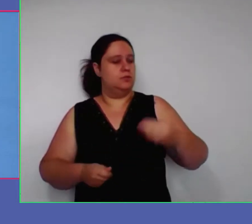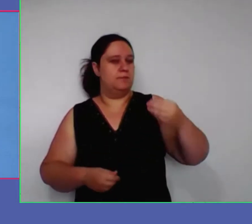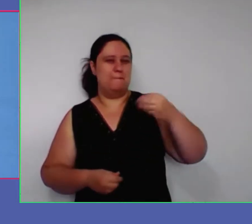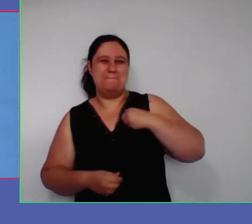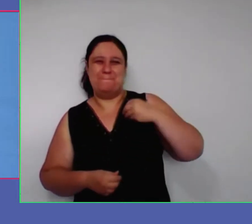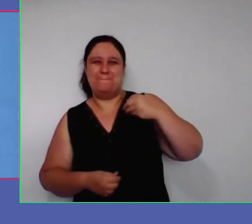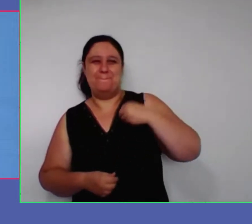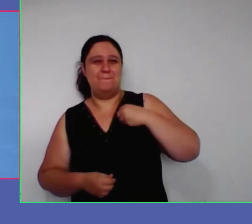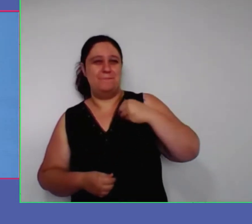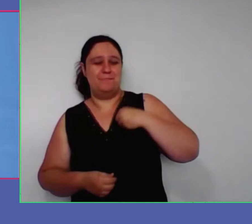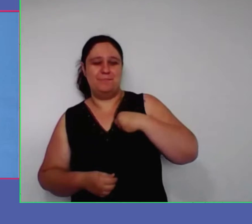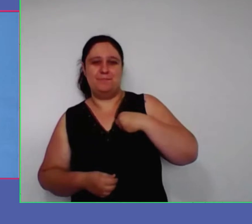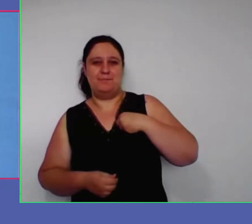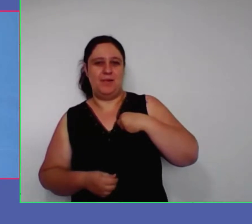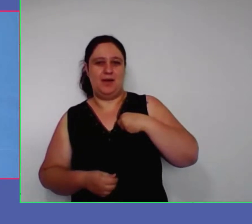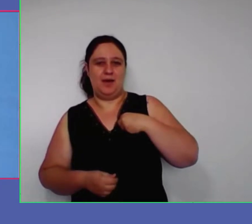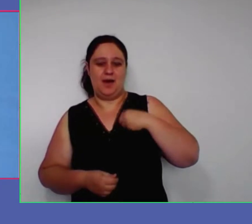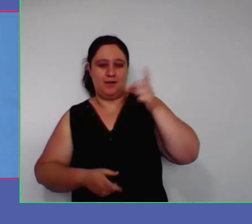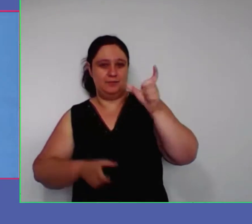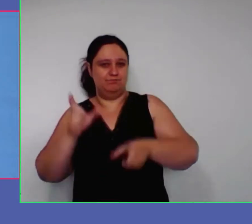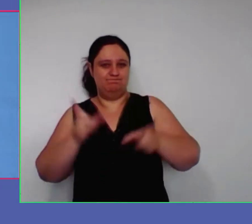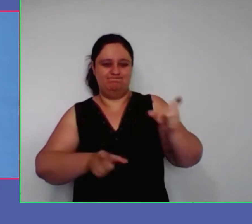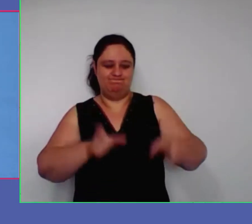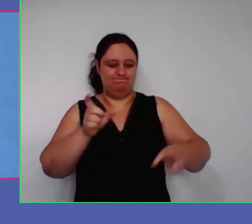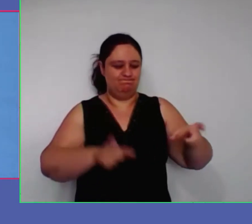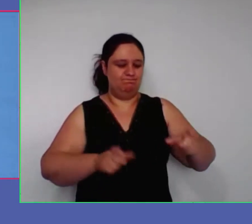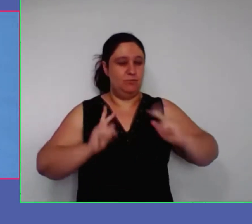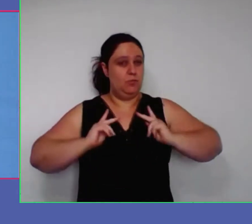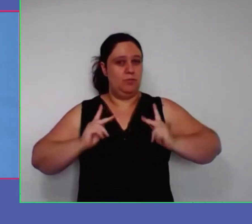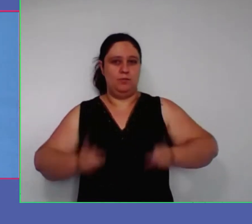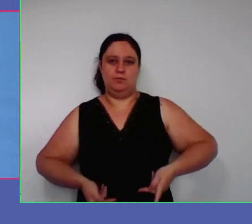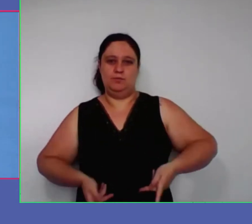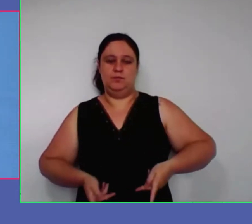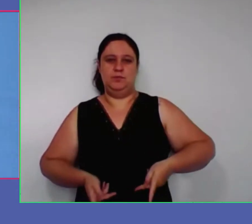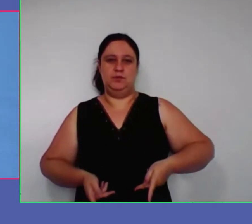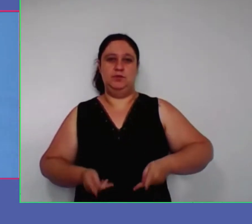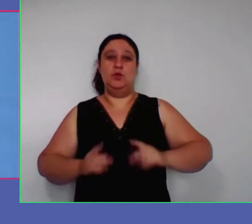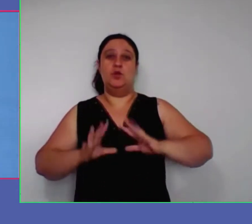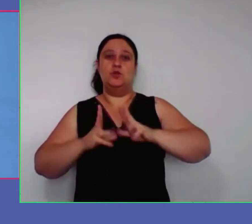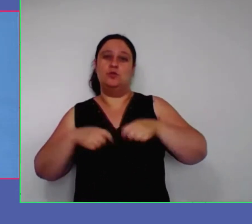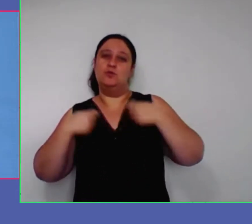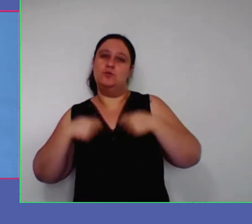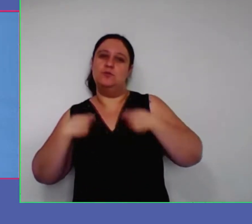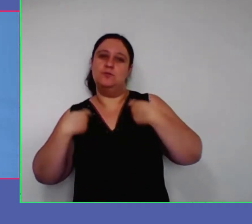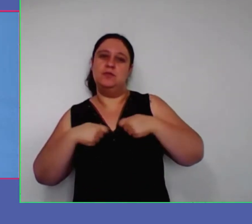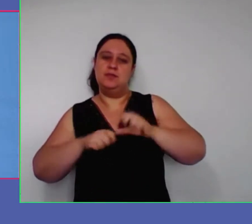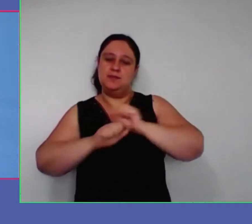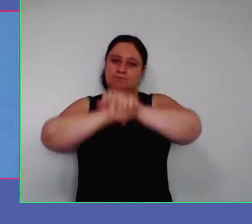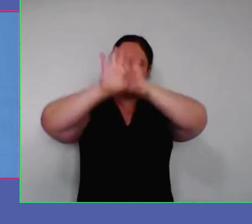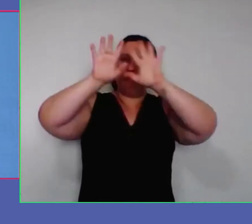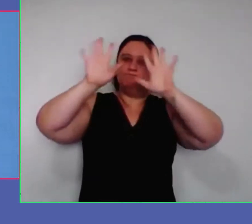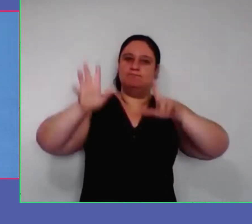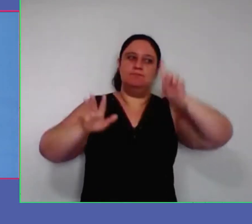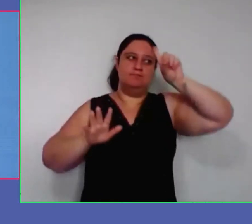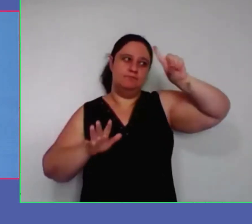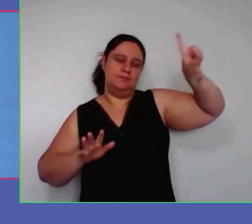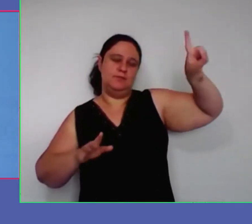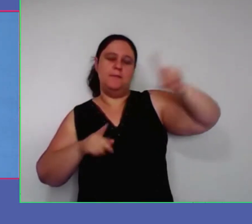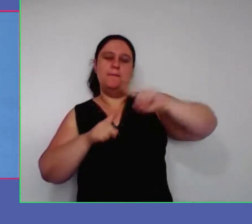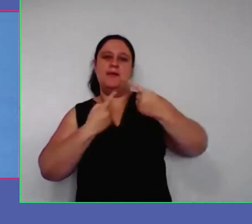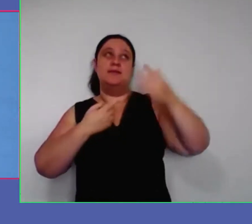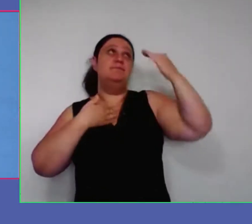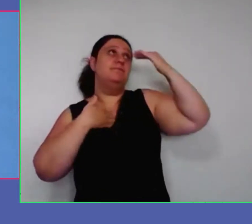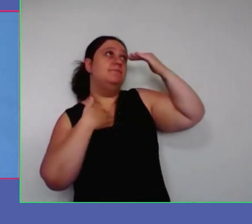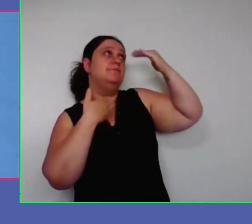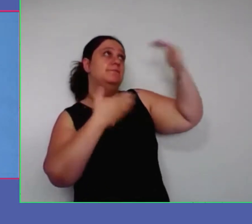há justo nenhum sequer, e todos carecem da glória de Deus. Mas graças a Deus, Deus enviou o